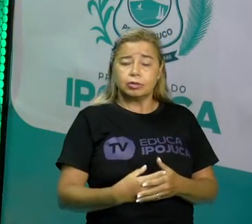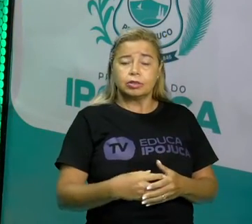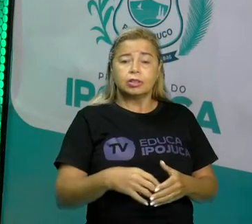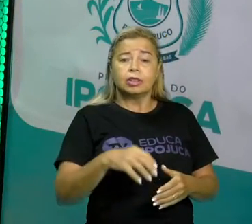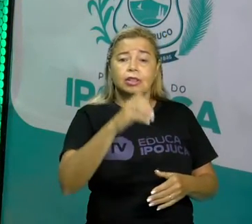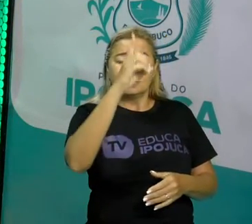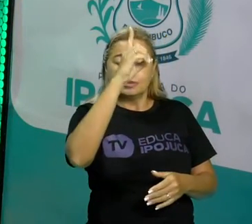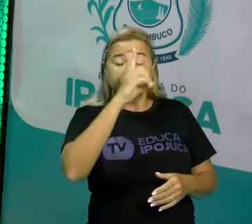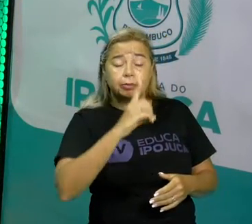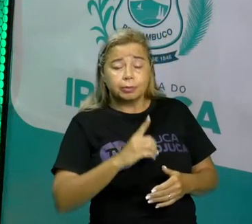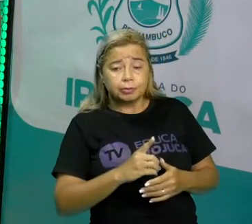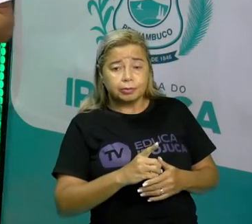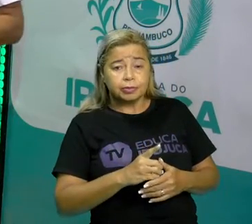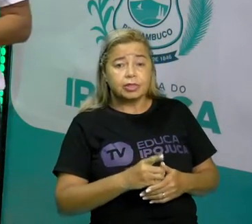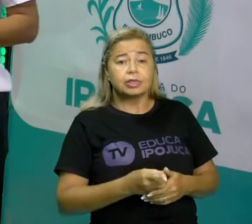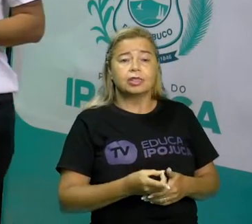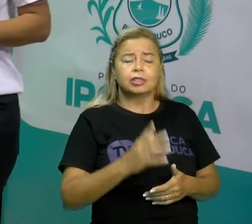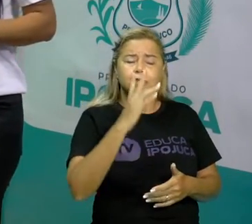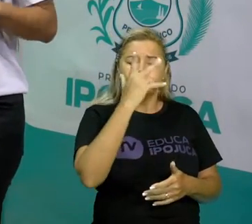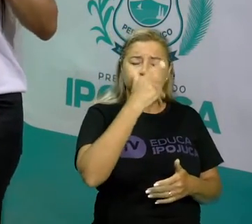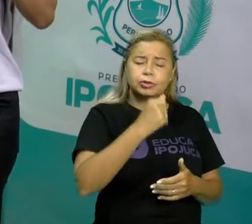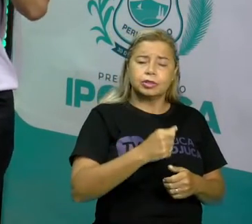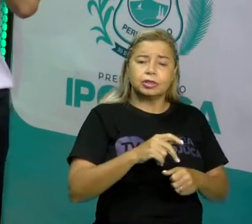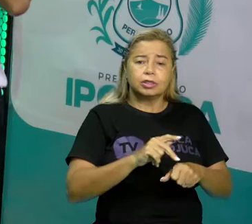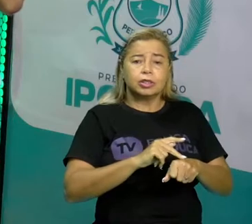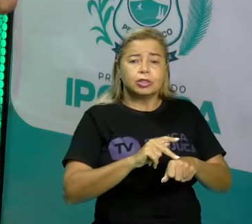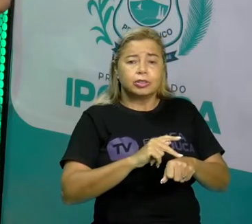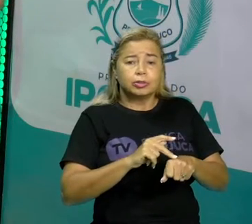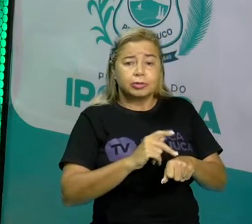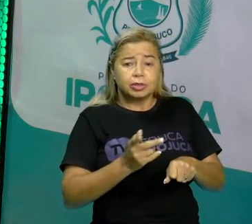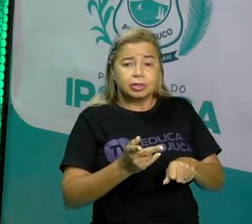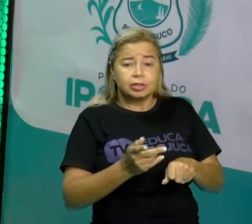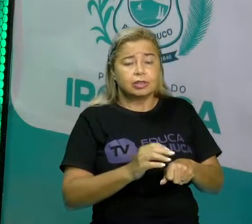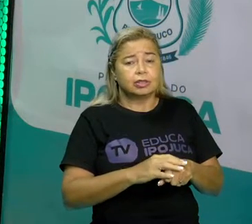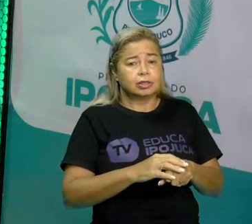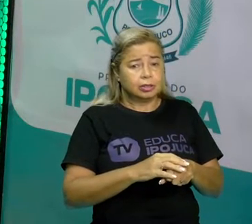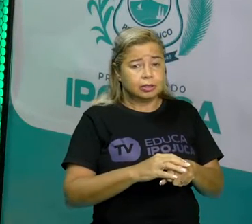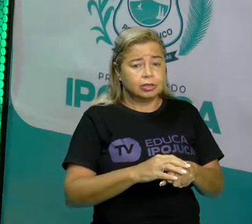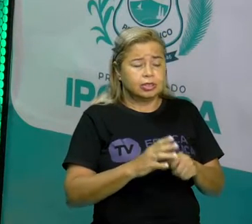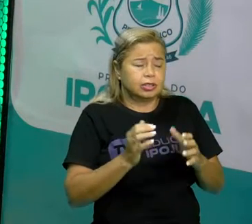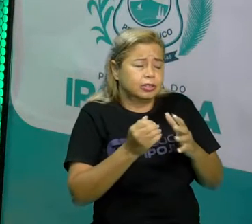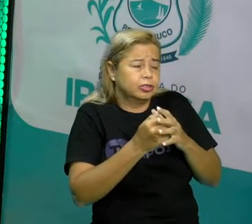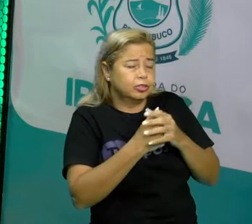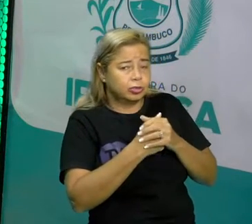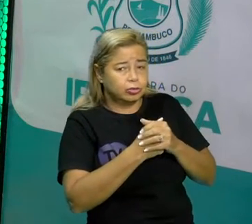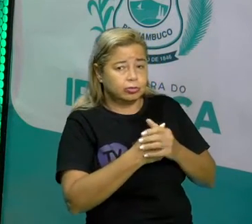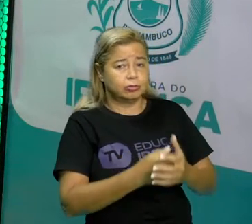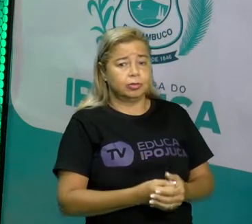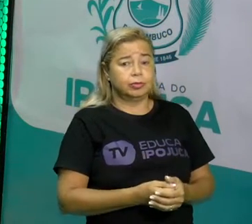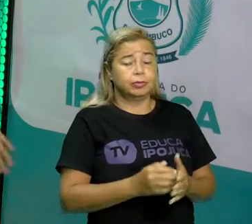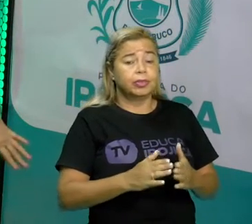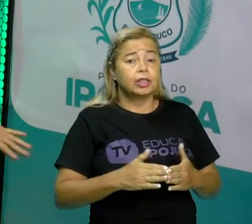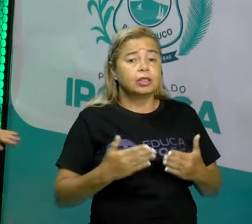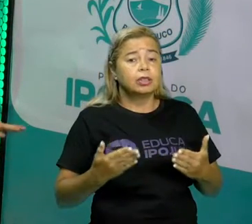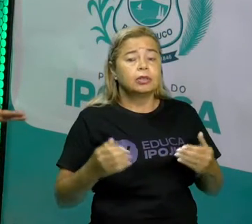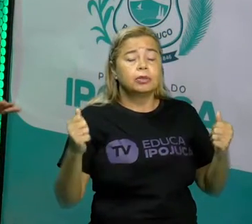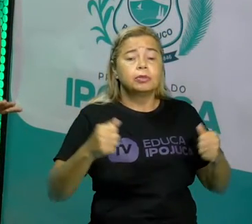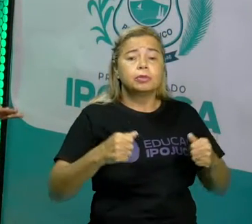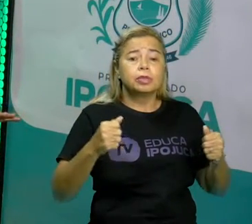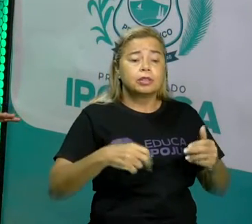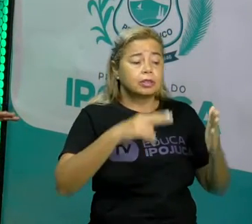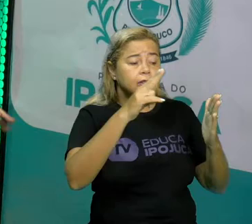quando você lê, você tem que compreender. E a leitura, quando você escuta aquilo que você lê, dá uma